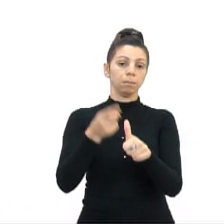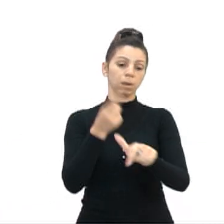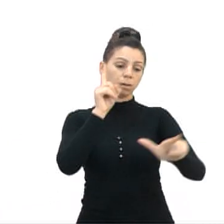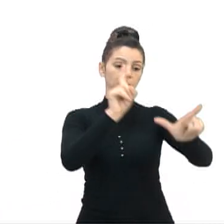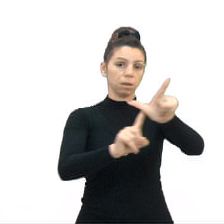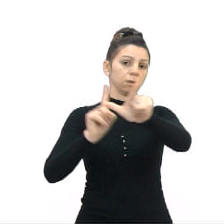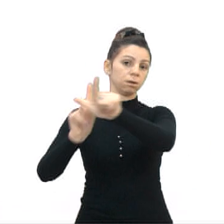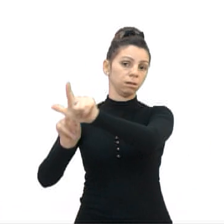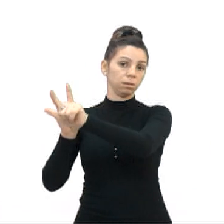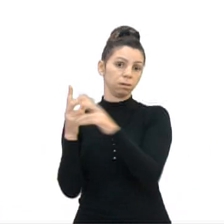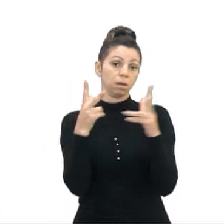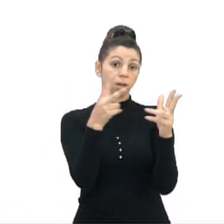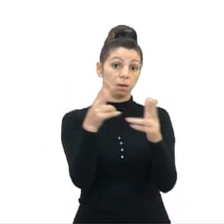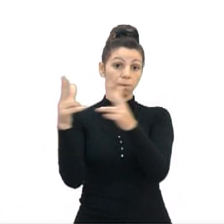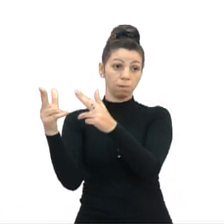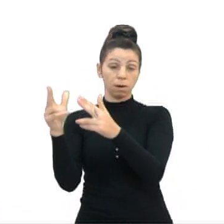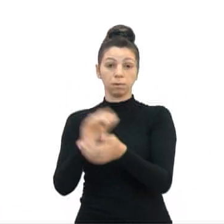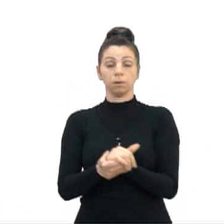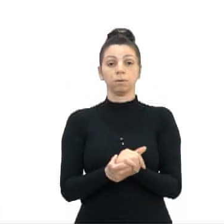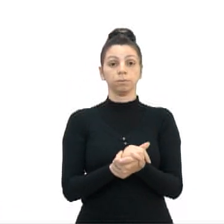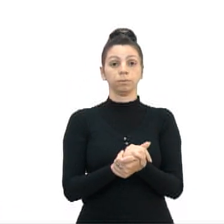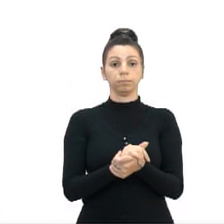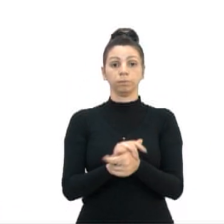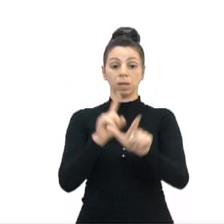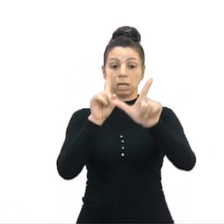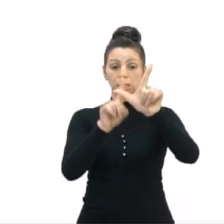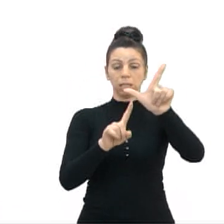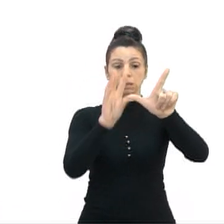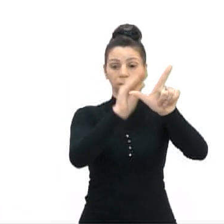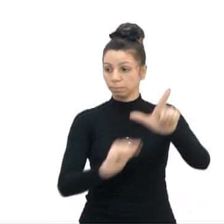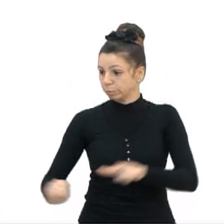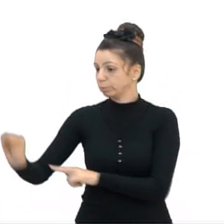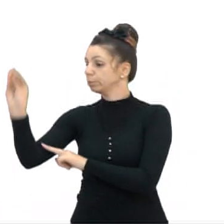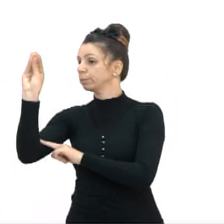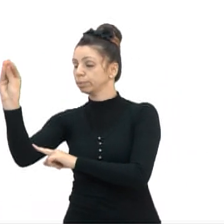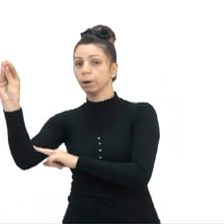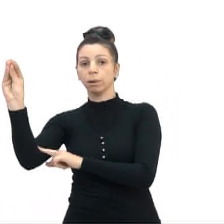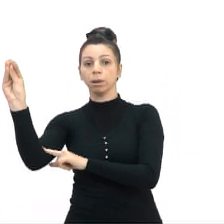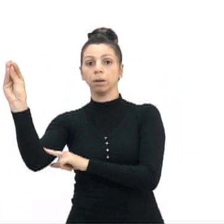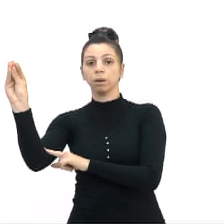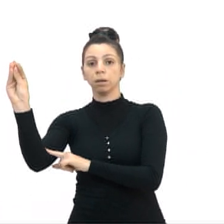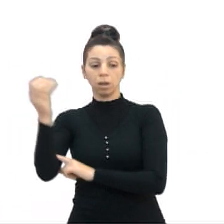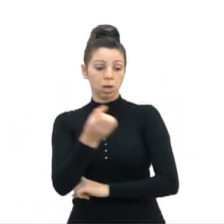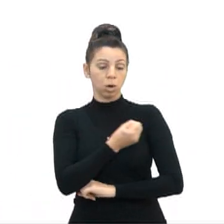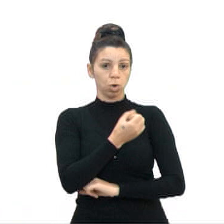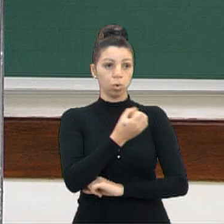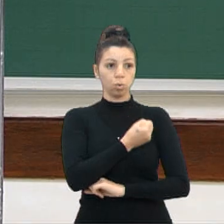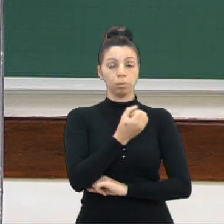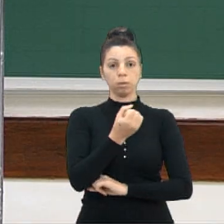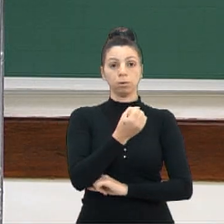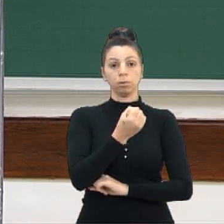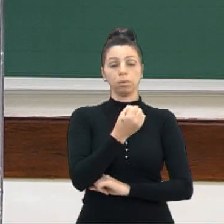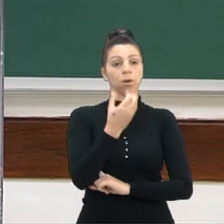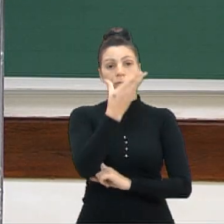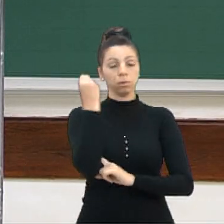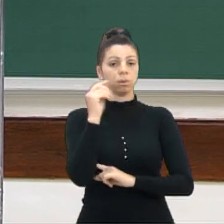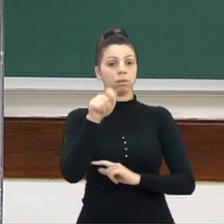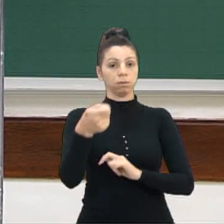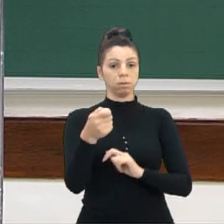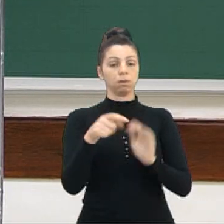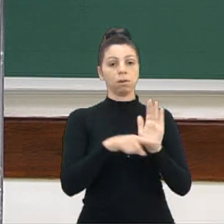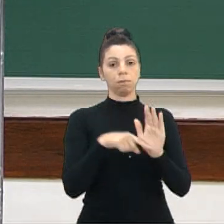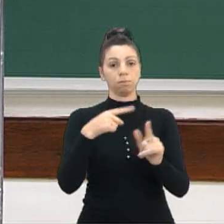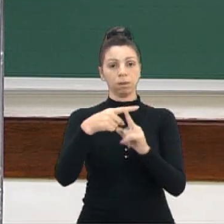são iguais, repeti as letras e trabalhei só com a parte numérica, não esquecendo o sinal.